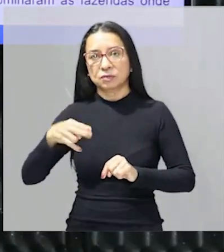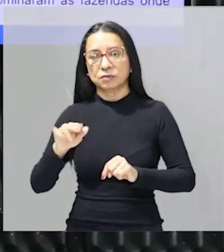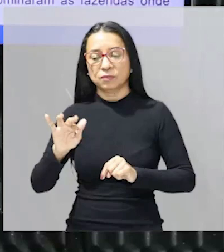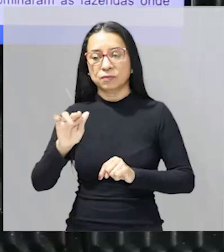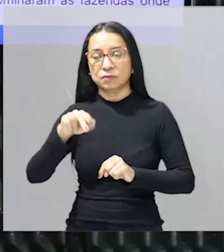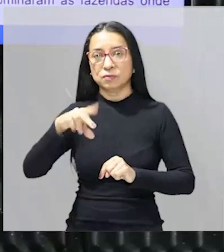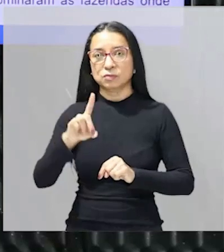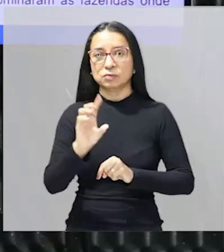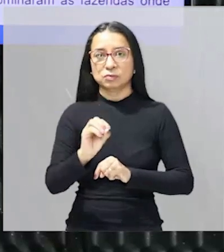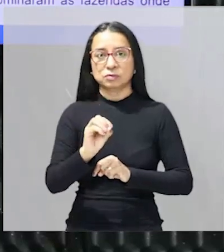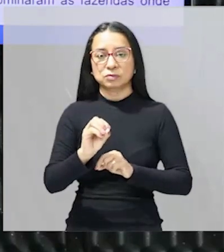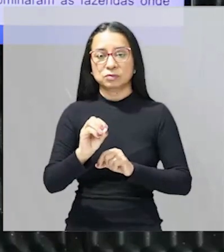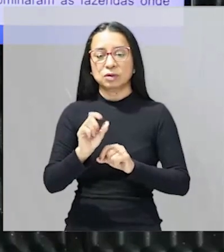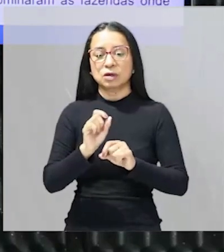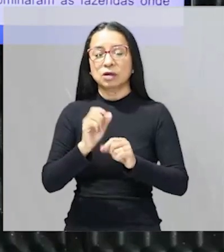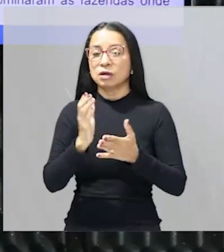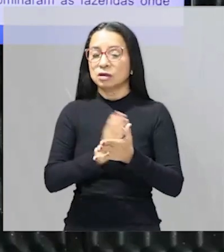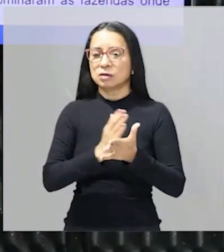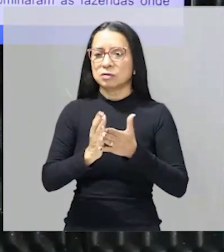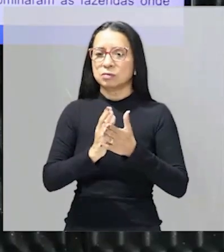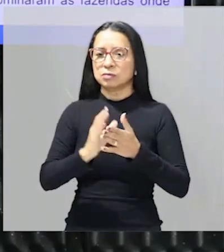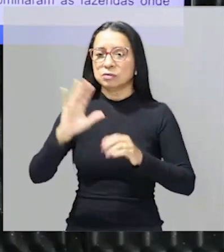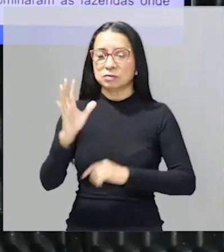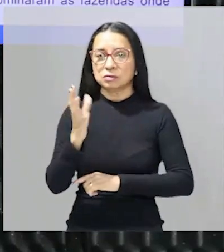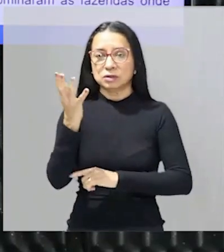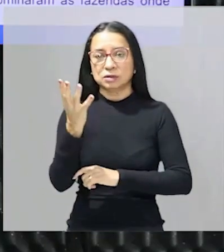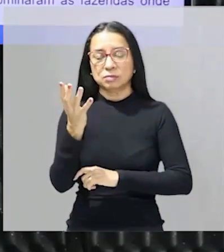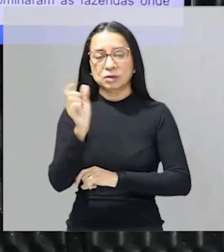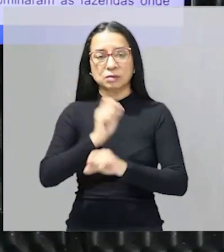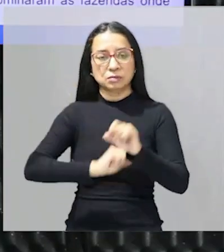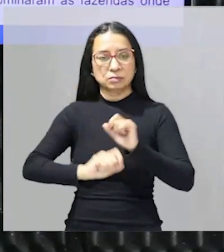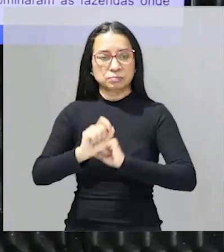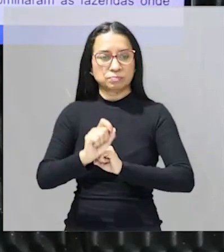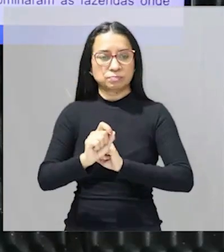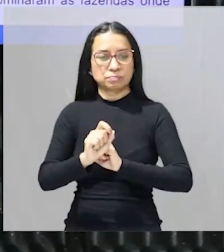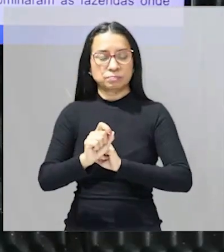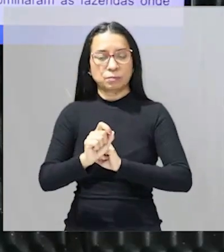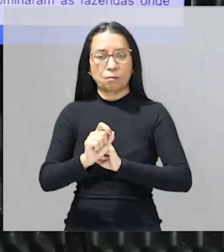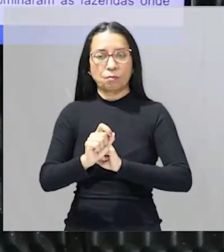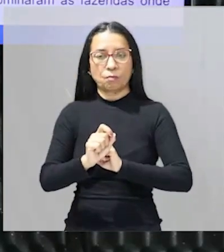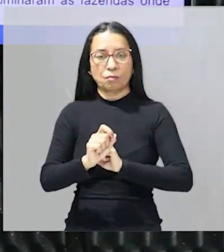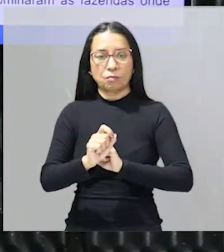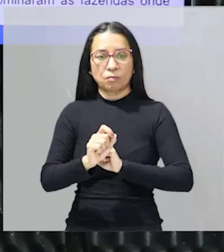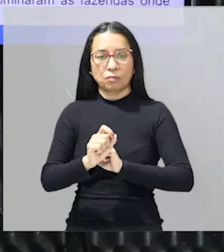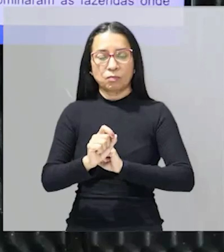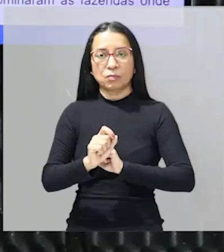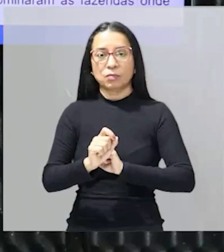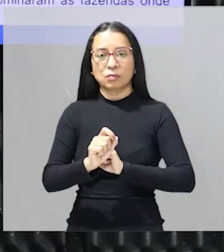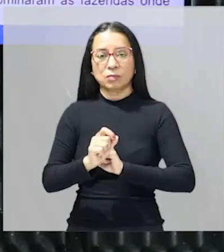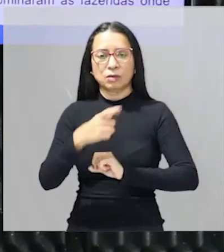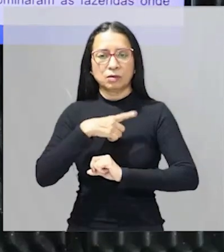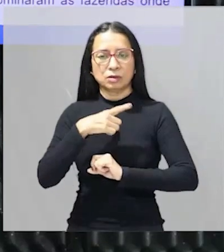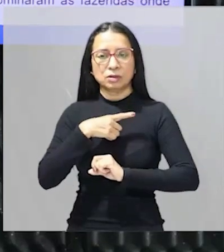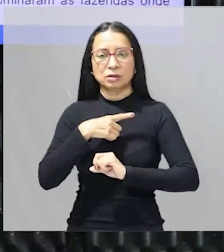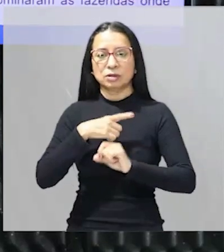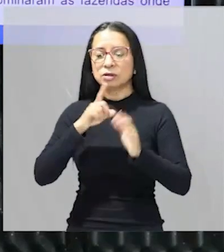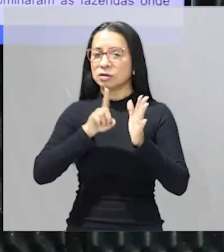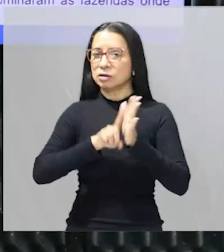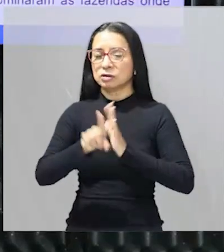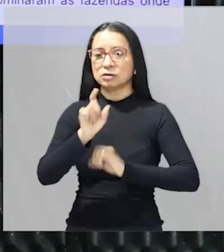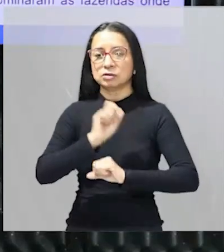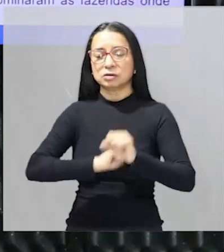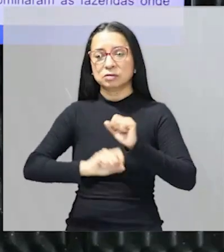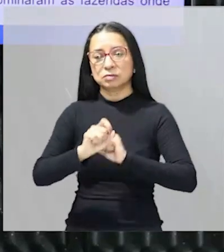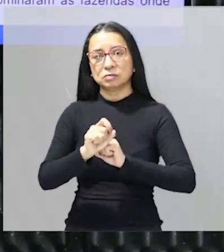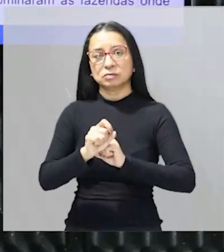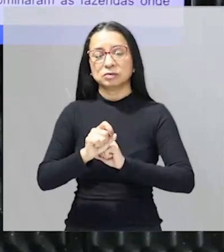que vão acabar viabilizando, na verdade, notabilizando a questão do tráfico